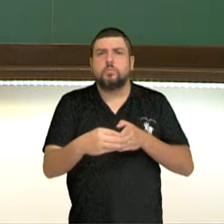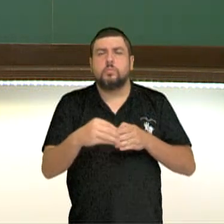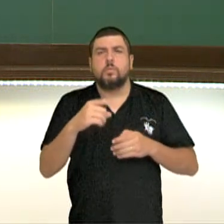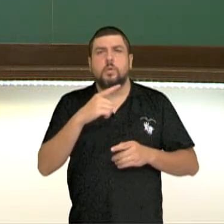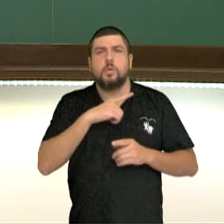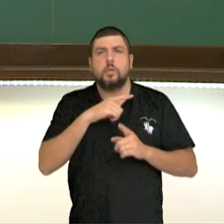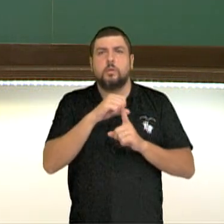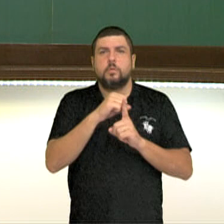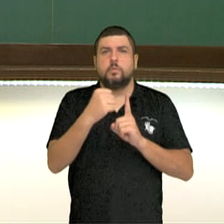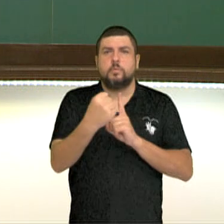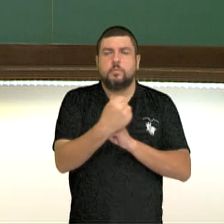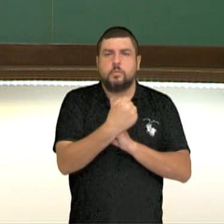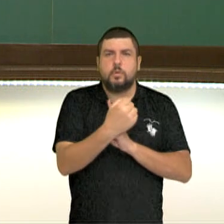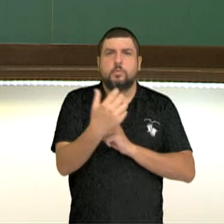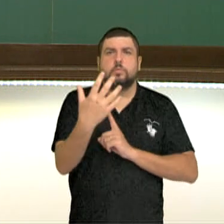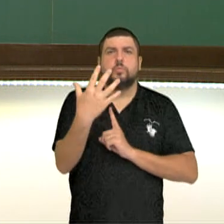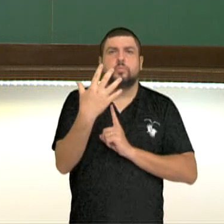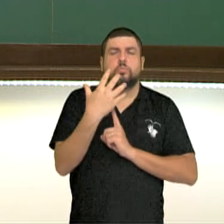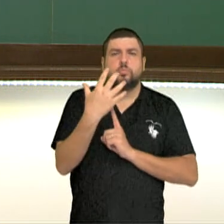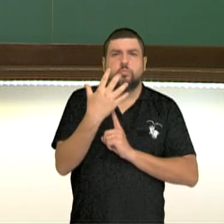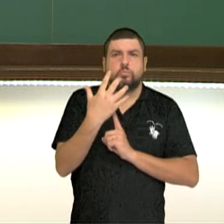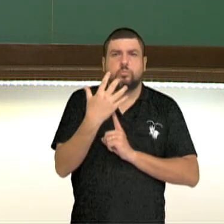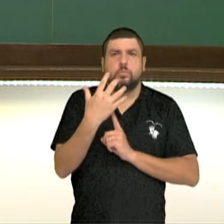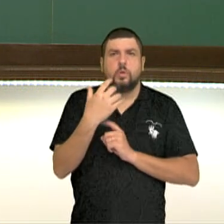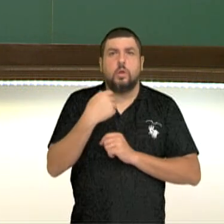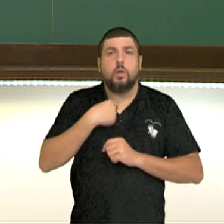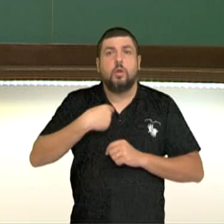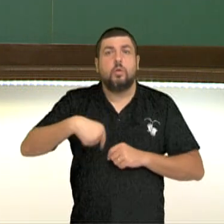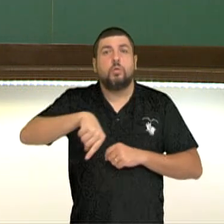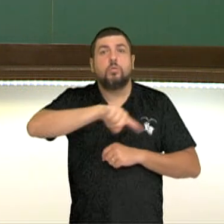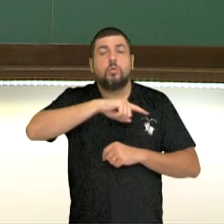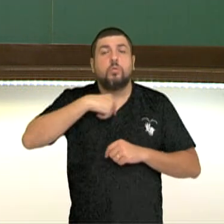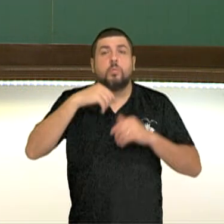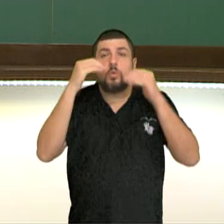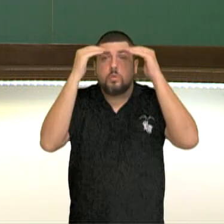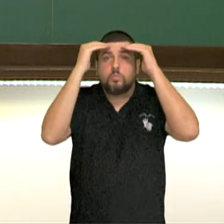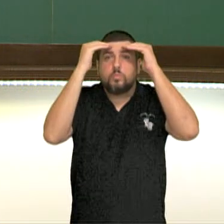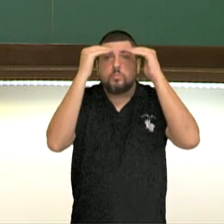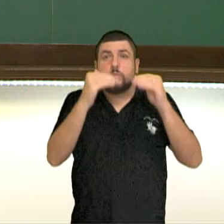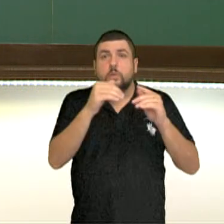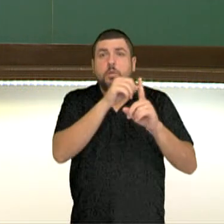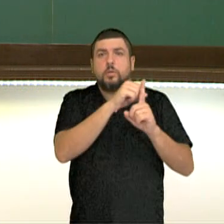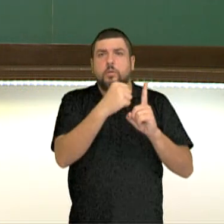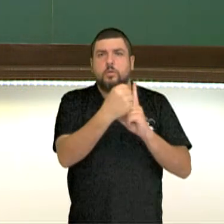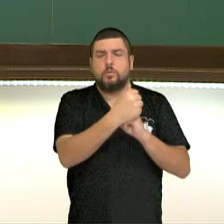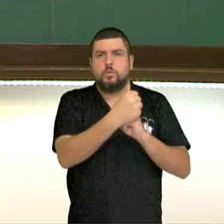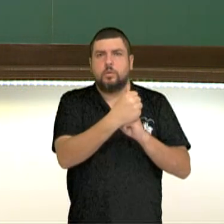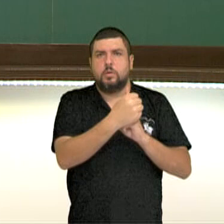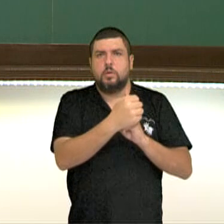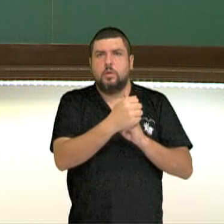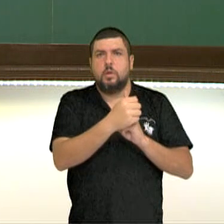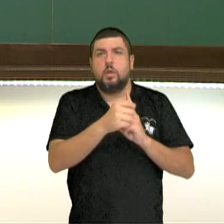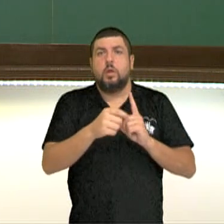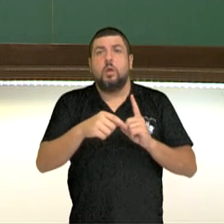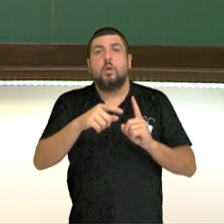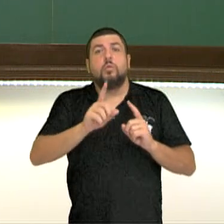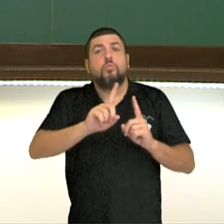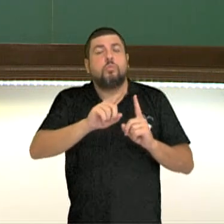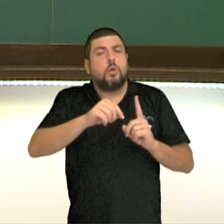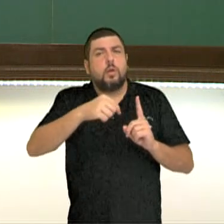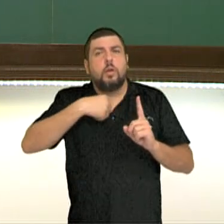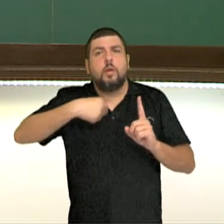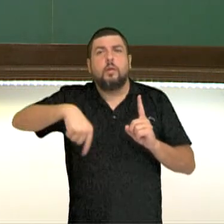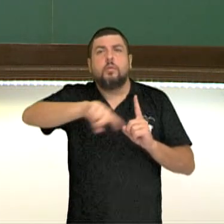nós agimos de acordo com a sociedade, não o contrário, não é o indivíduo que manipula ou interage com a sociedade, mas a sociedade com o